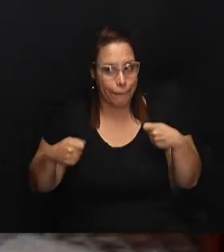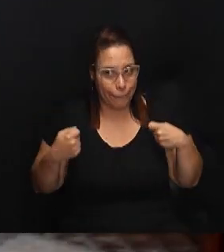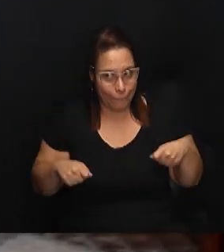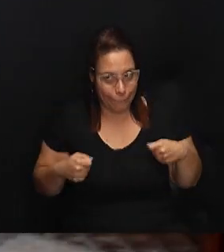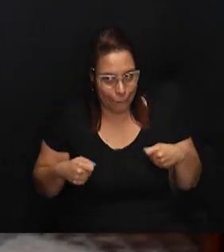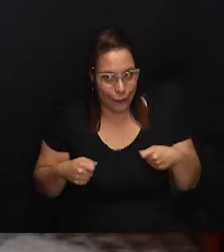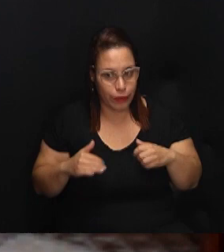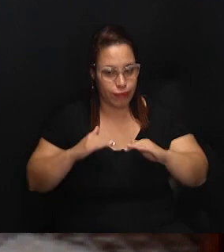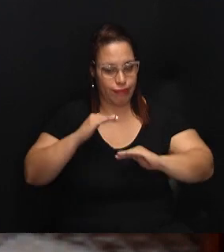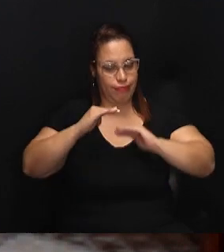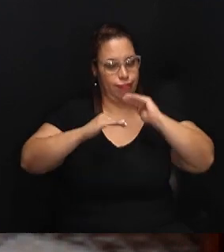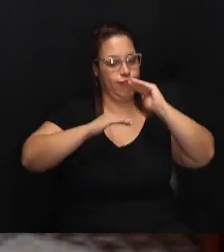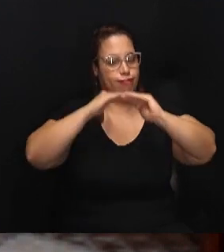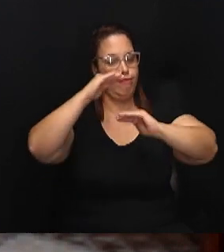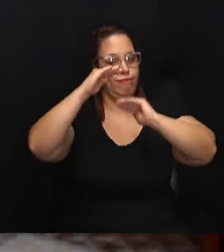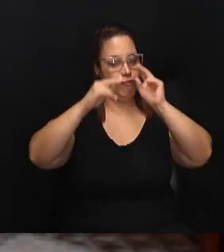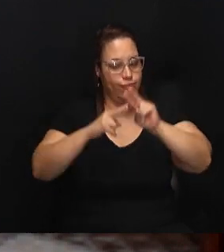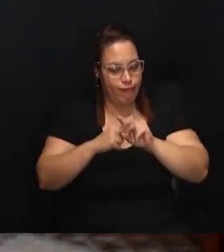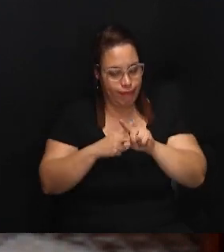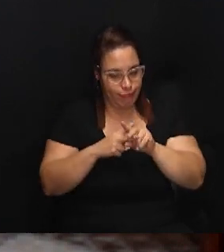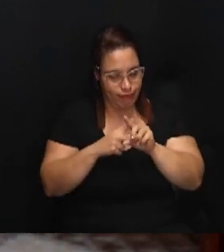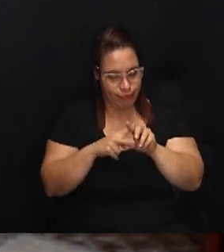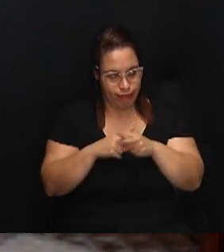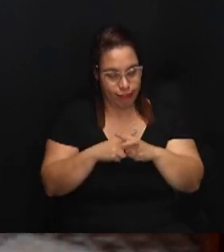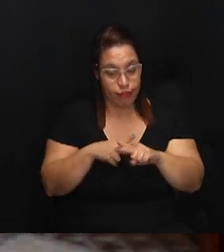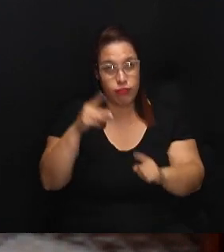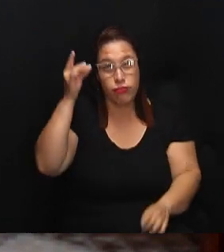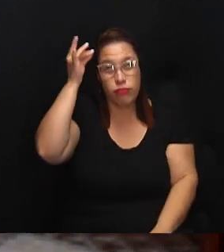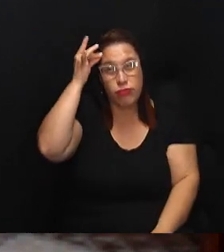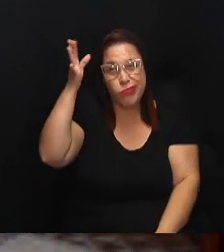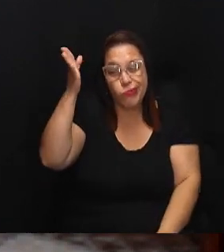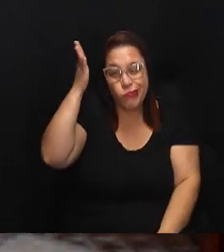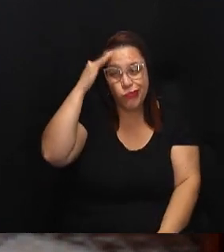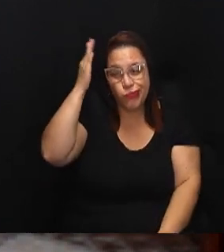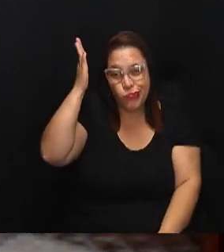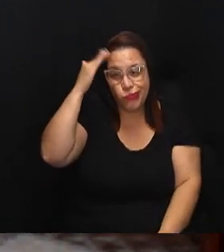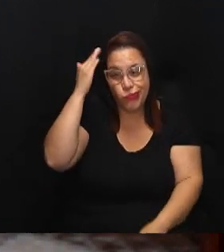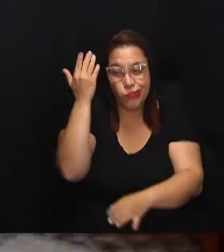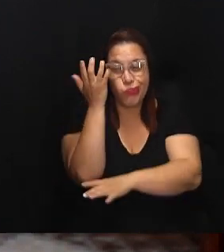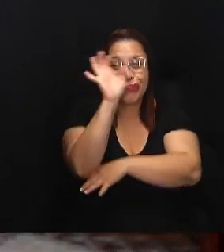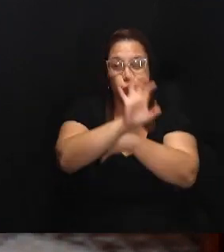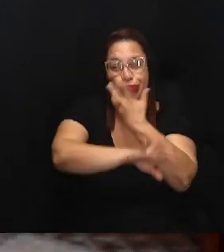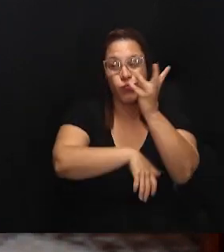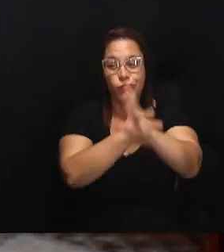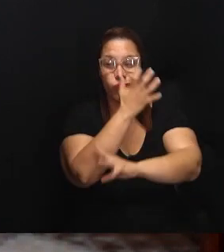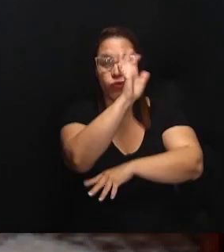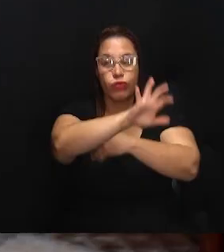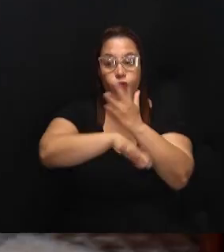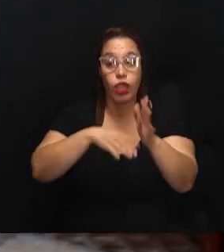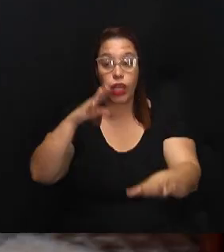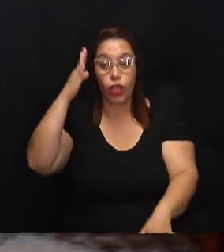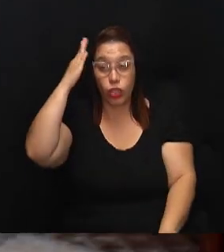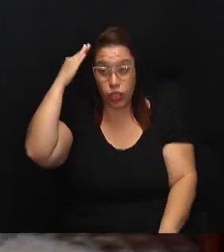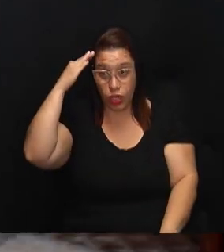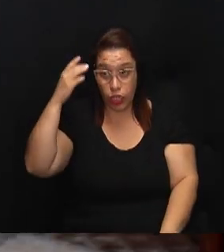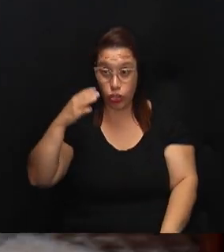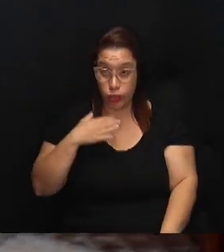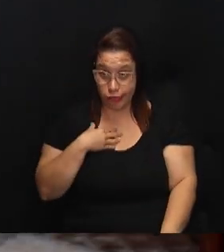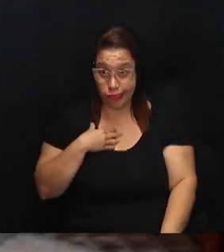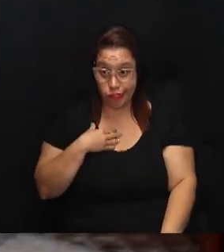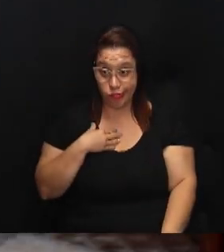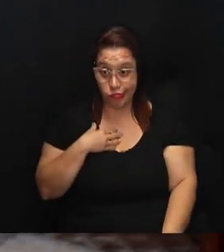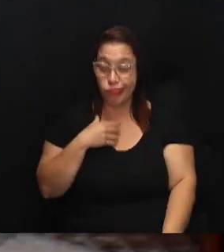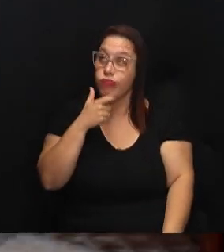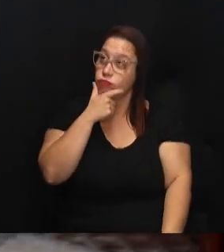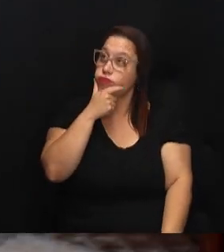mais necessário que a gente desenvolva essas ferramentas para conseguir entender a nossa floresta, porque só quando a gente de fato